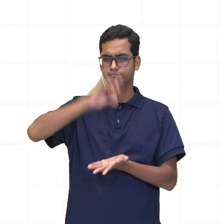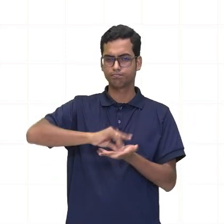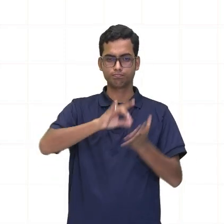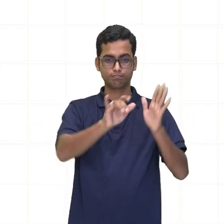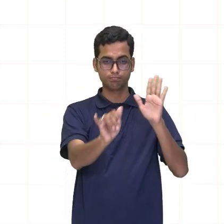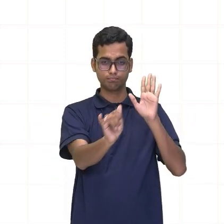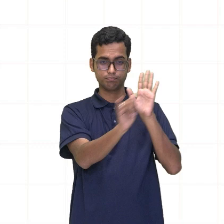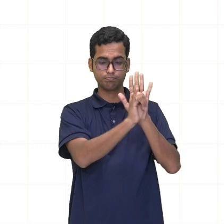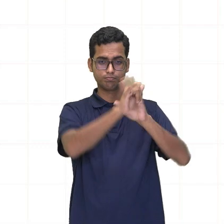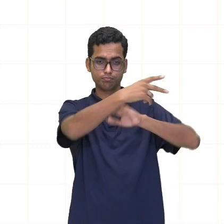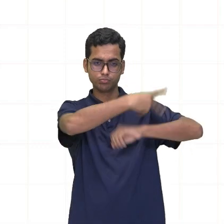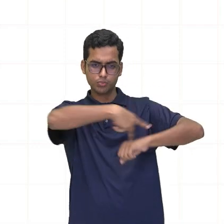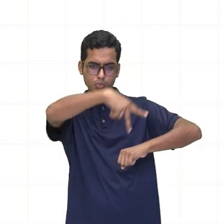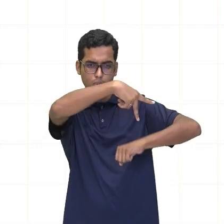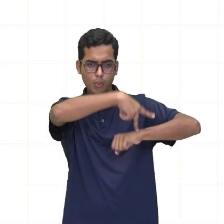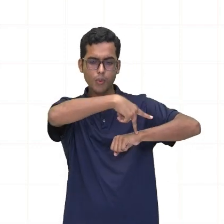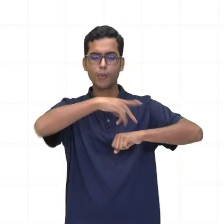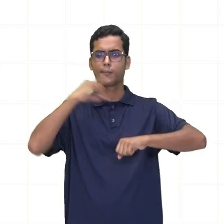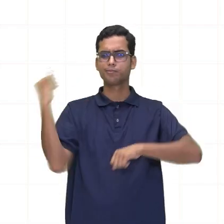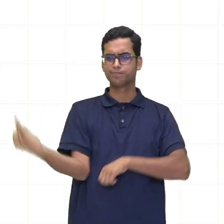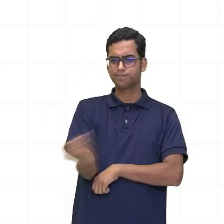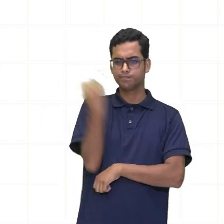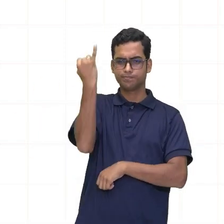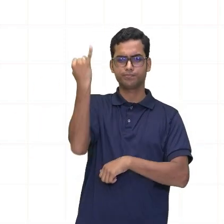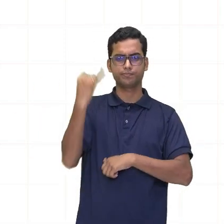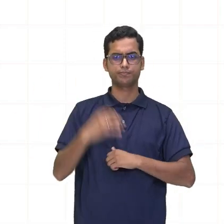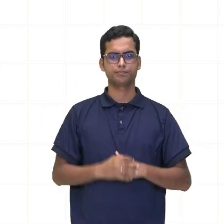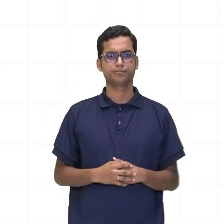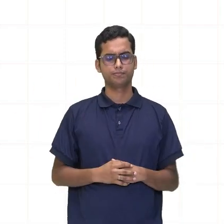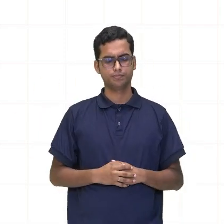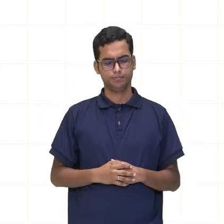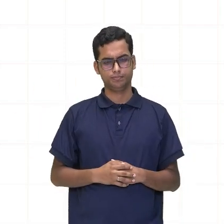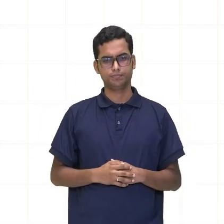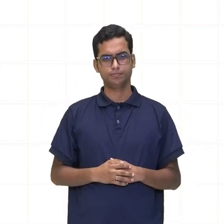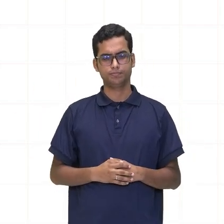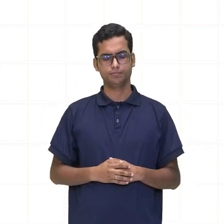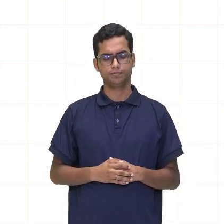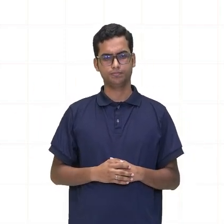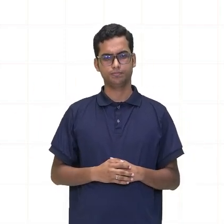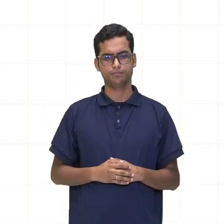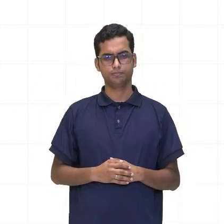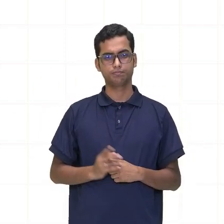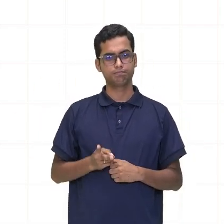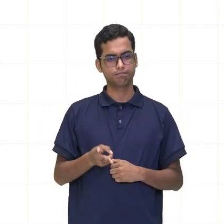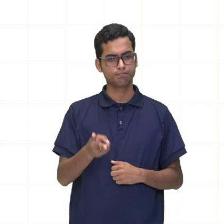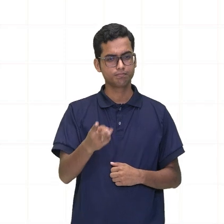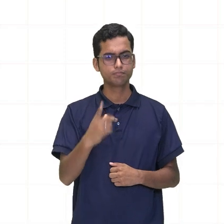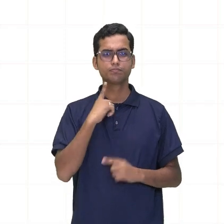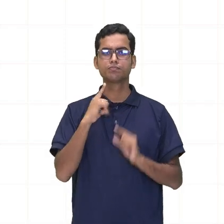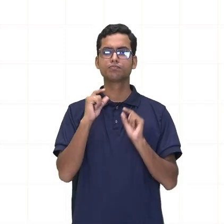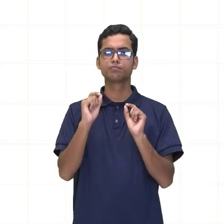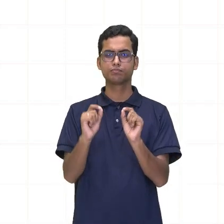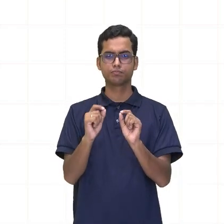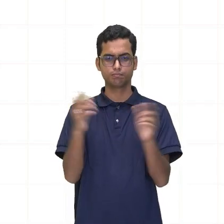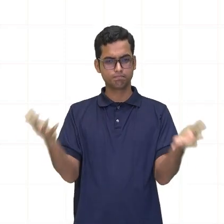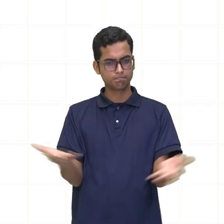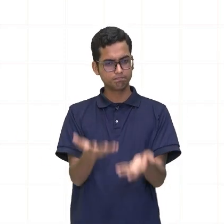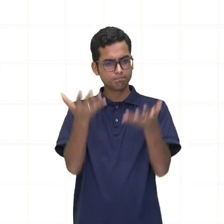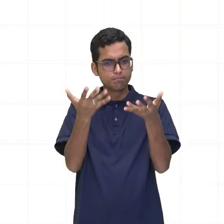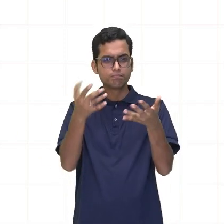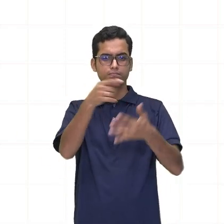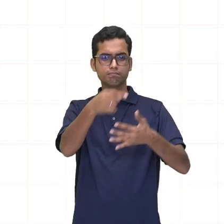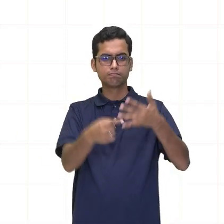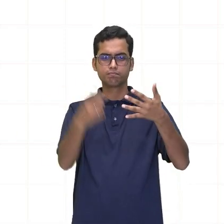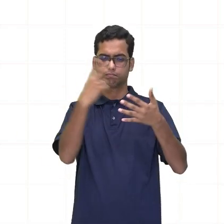identidade nacional, é fundamental. Então, isso frequentemente envolvia a promoção de